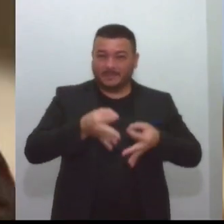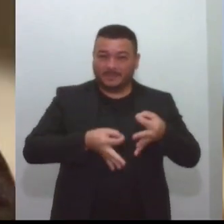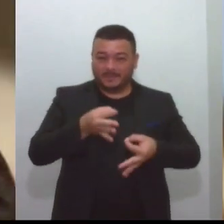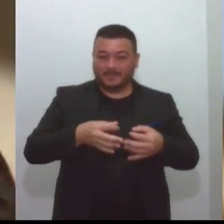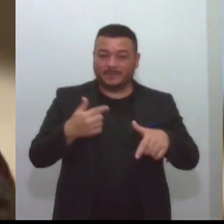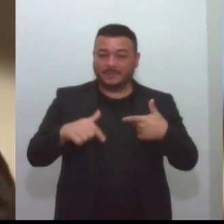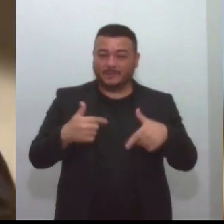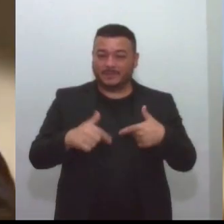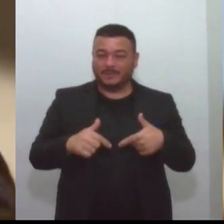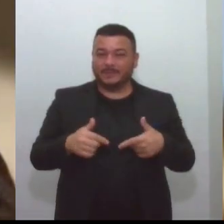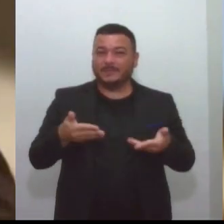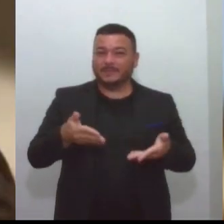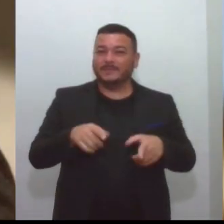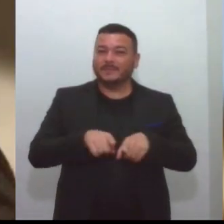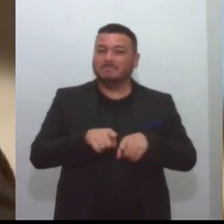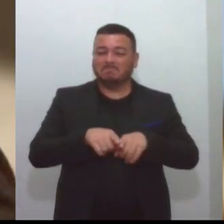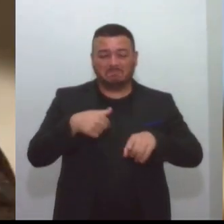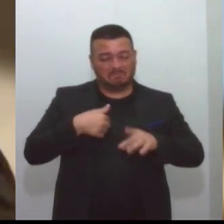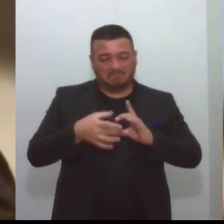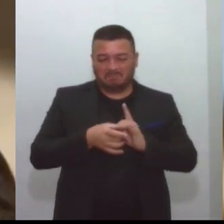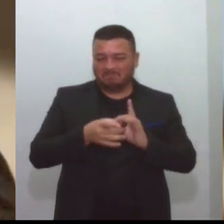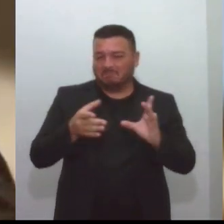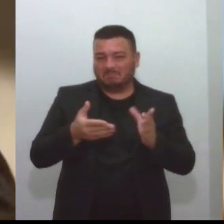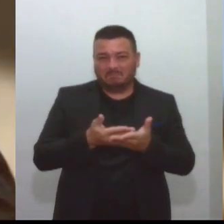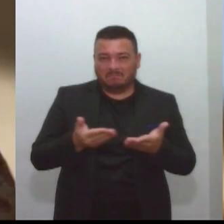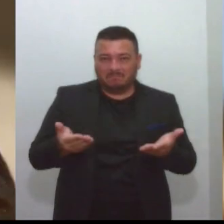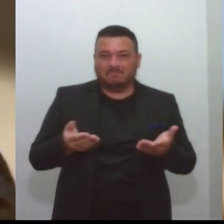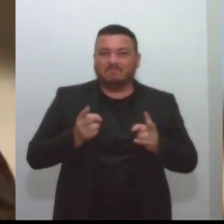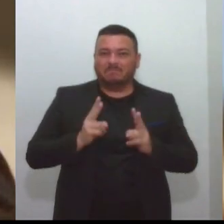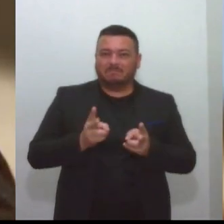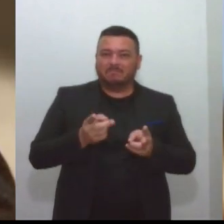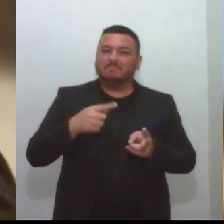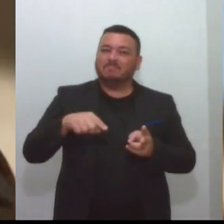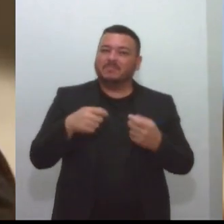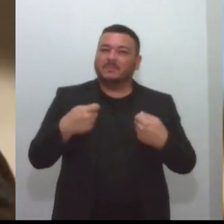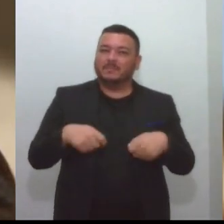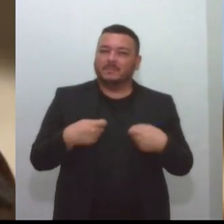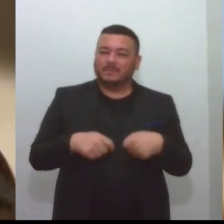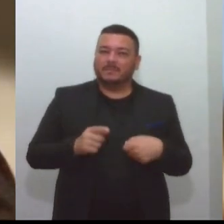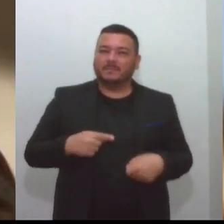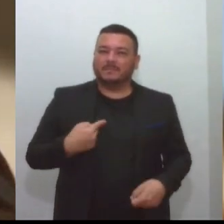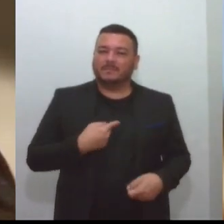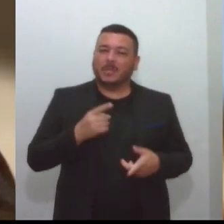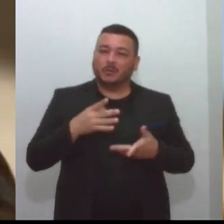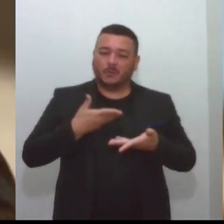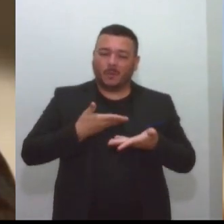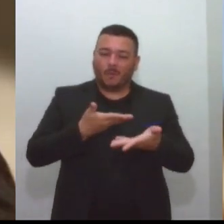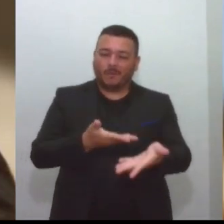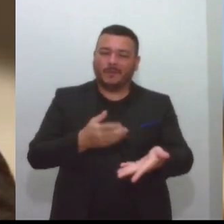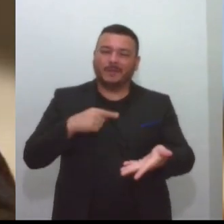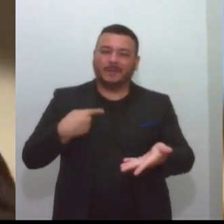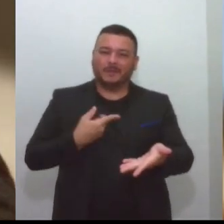me coloco à disposição. Sempre que o senhor necessitar, é só nos convidar e nós estamos aqui prontos ao diálogo.